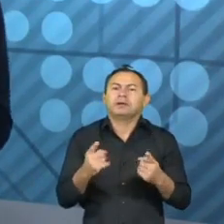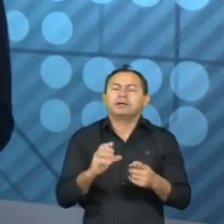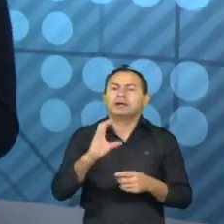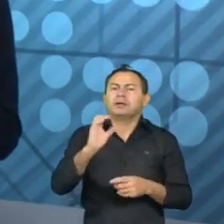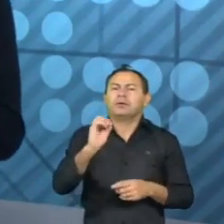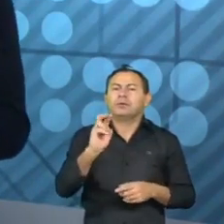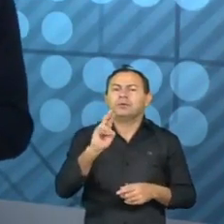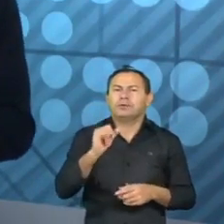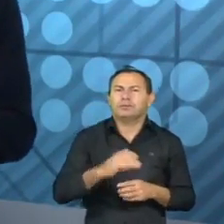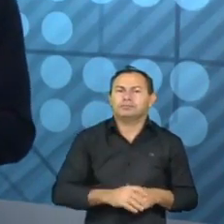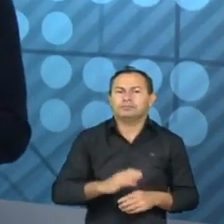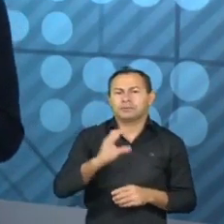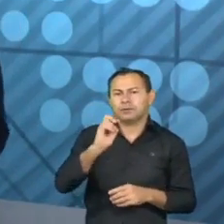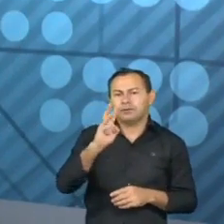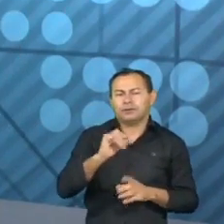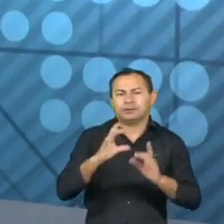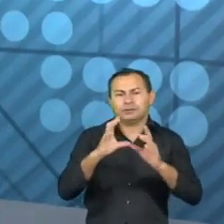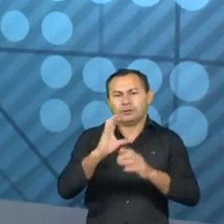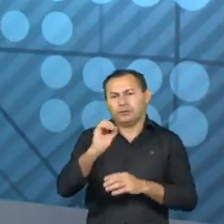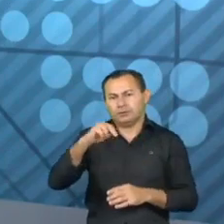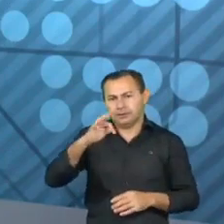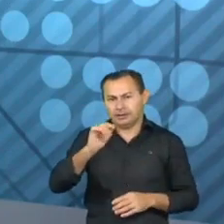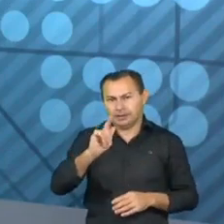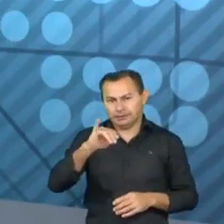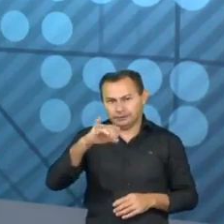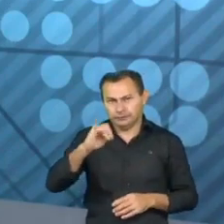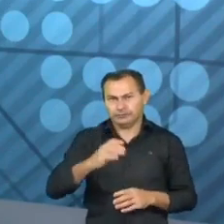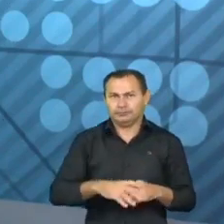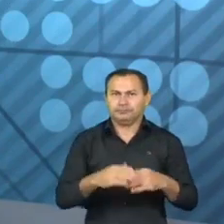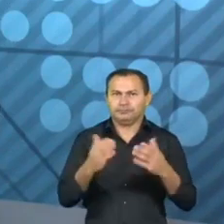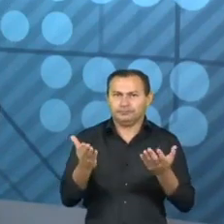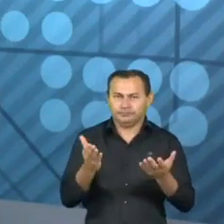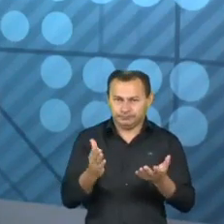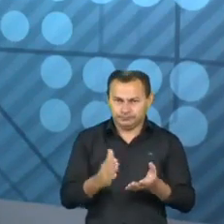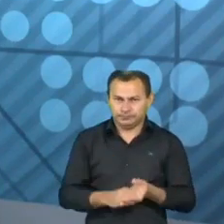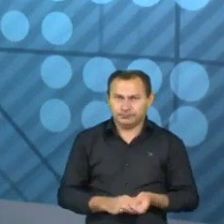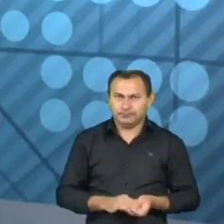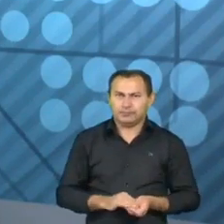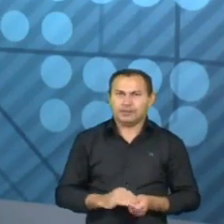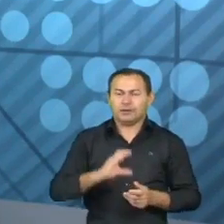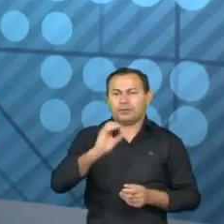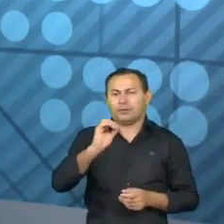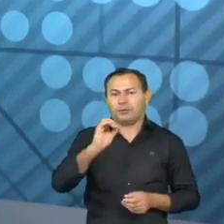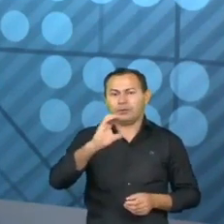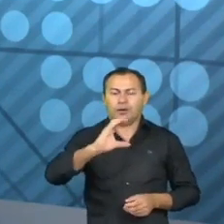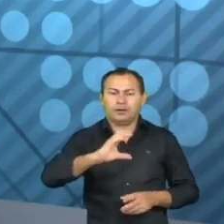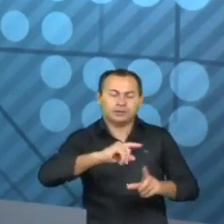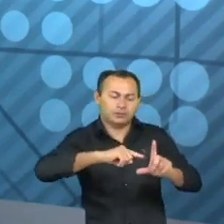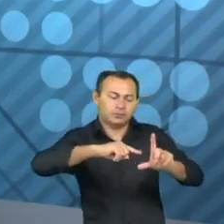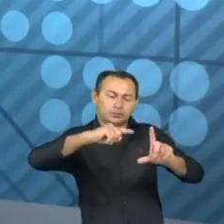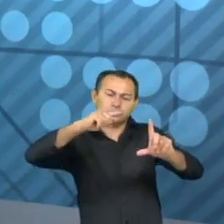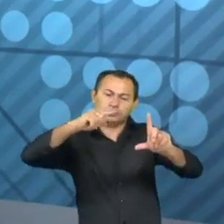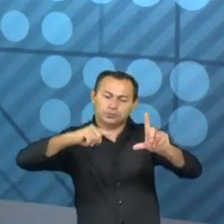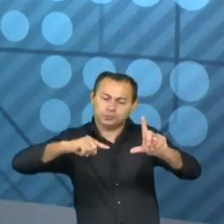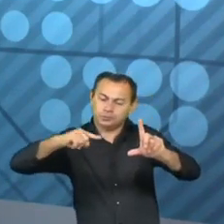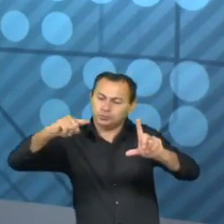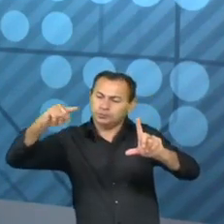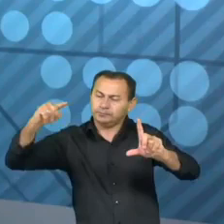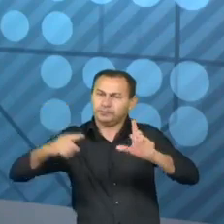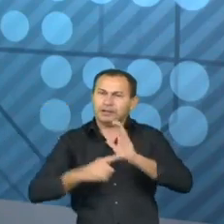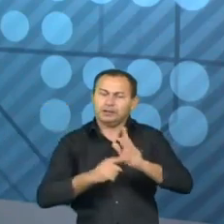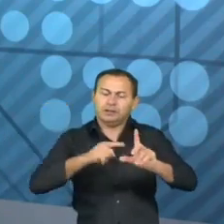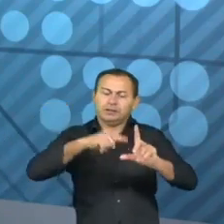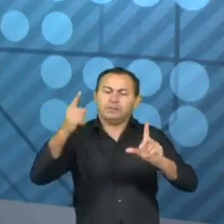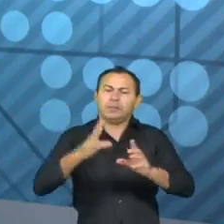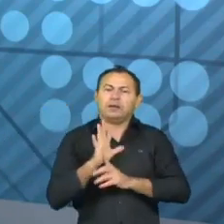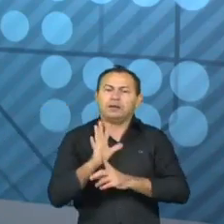curva? Essa curva de contágio, tá? Então, essa curva de contágio, ela refletia